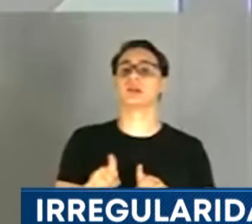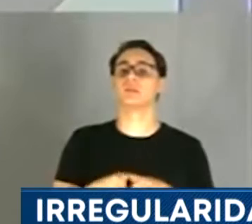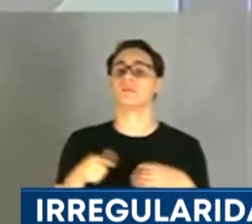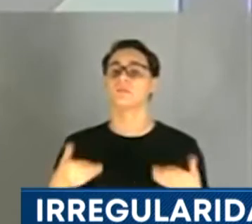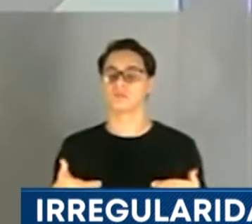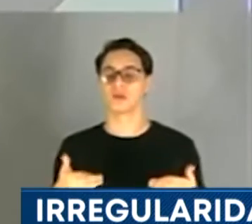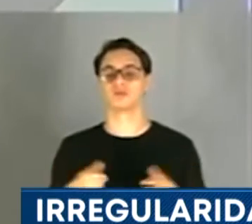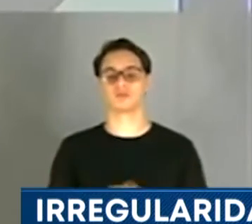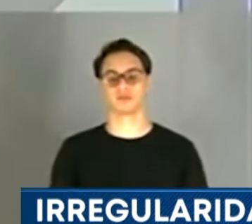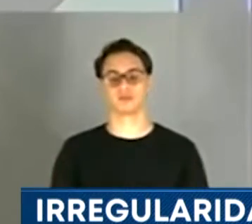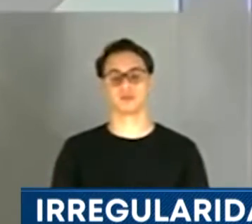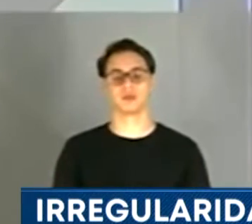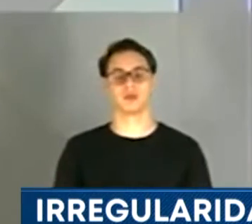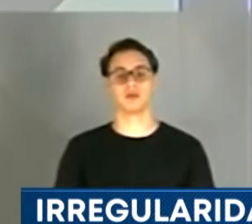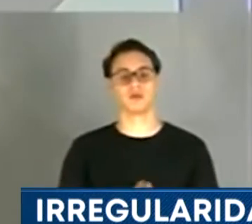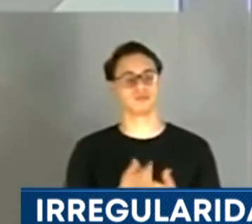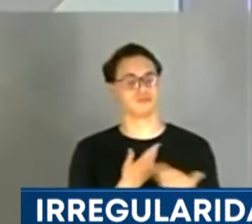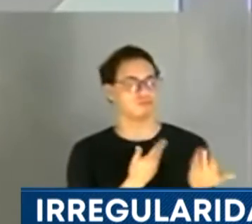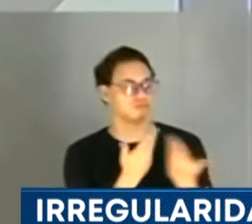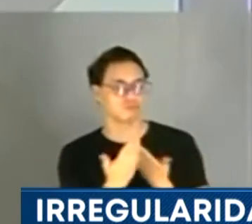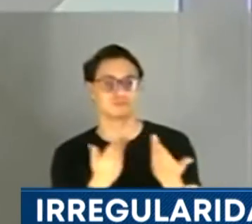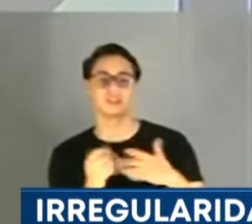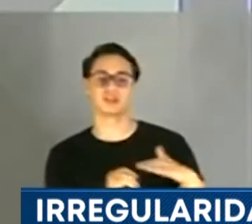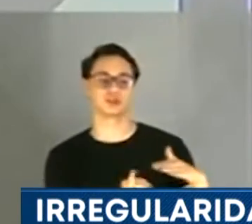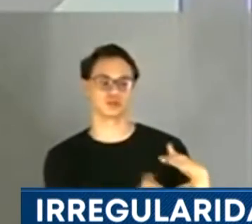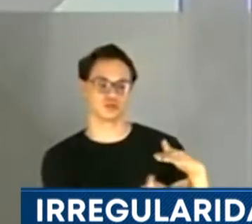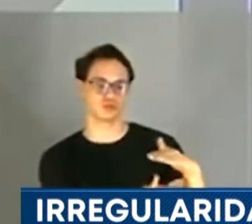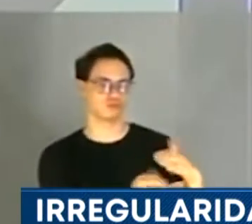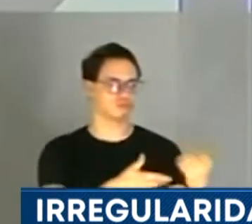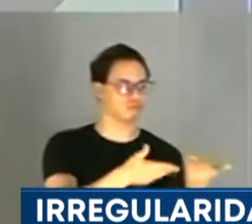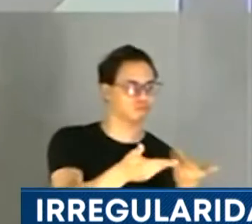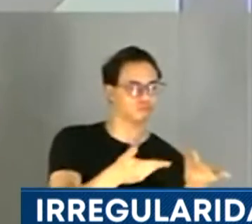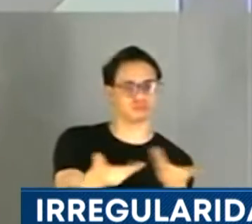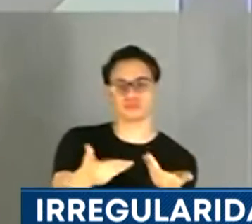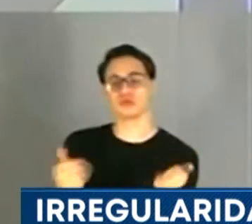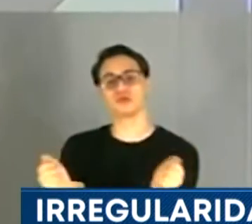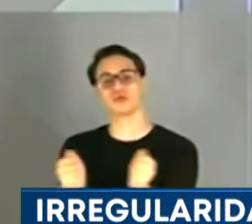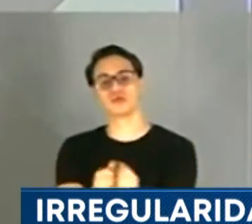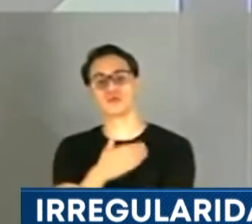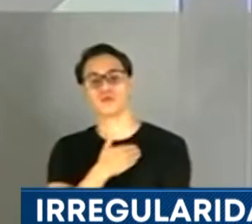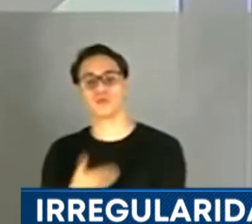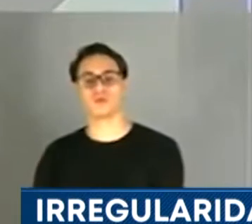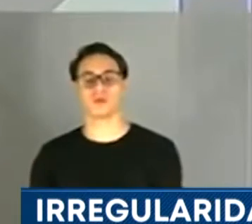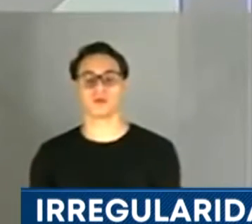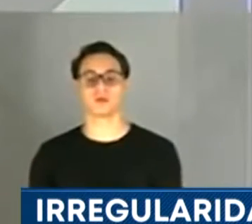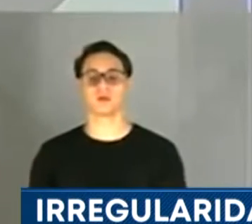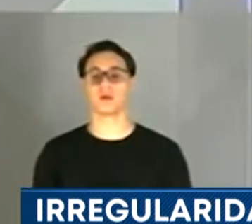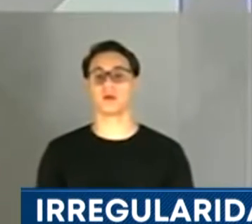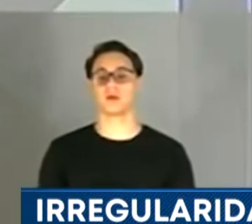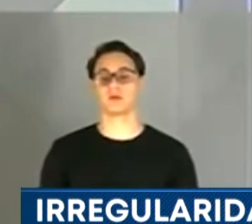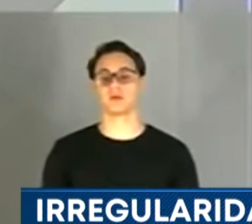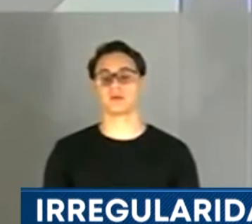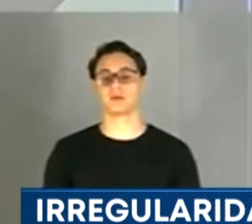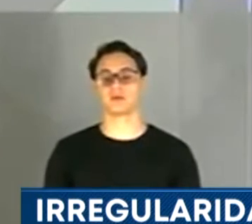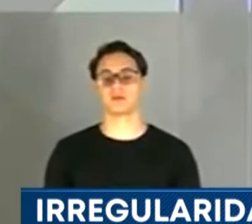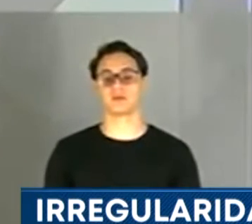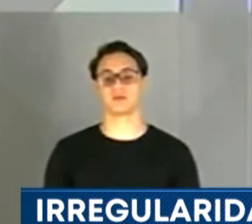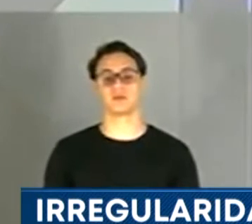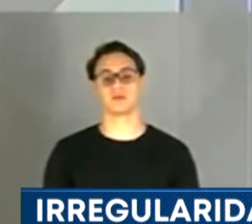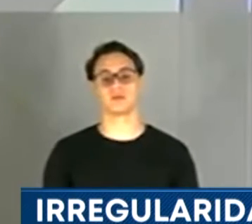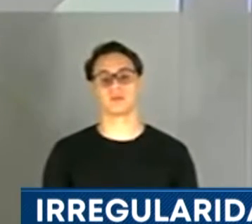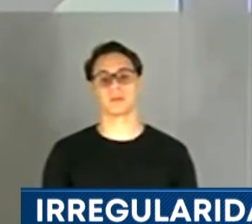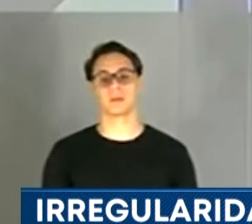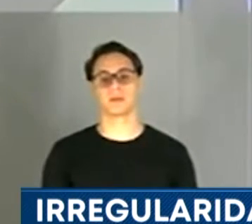eventualmente, interlocuções institucionais com agentes públicos, desde que não esteja